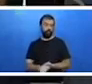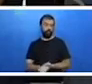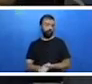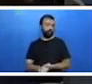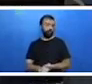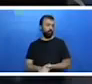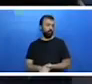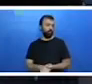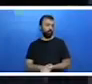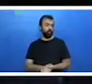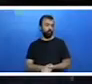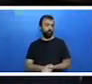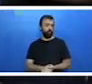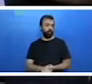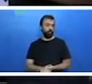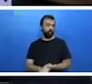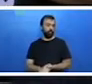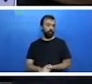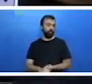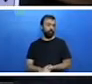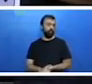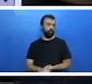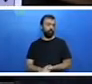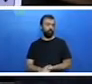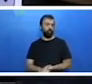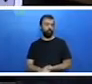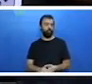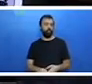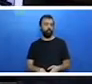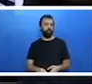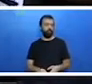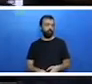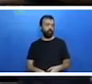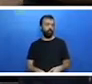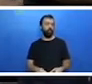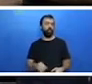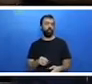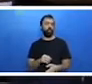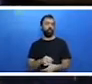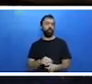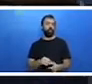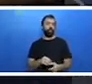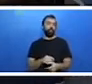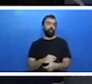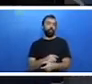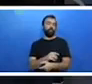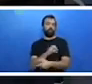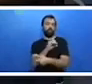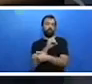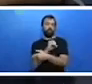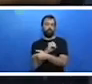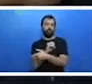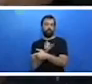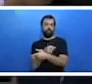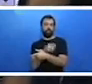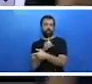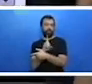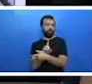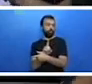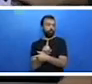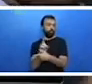acompanha. E vamos fazer a operação 1/10 dividido por 10. Que número vai aparecer no